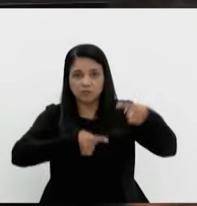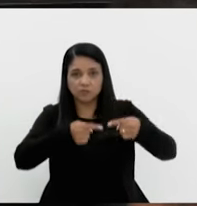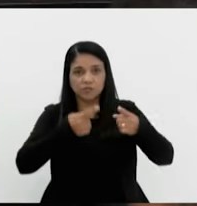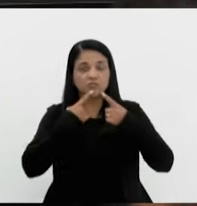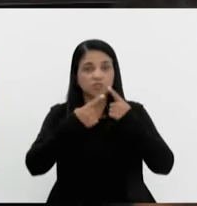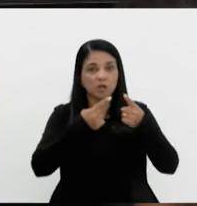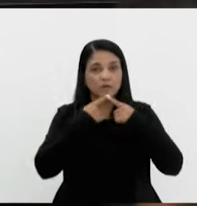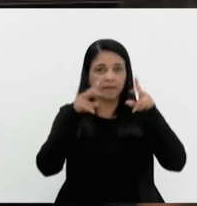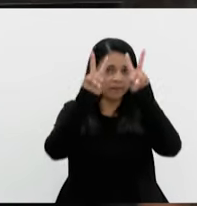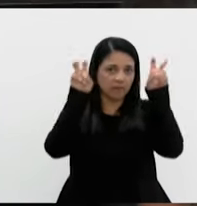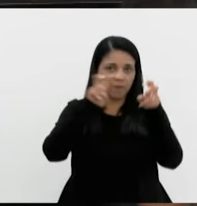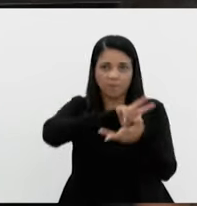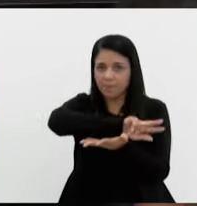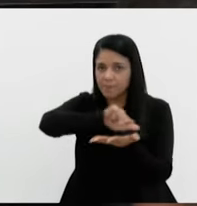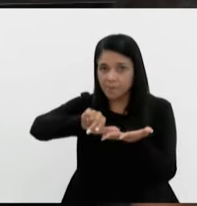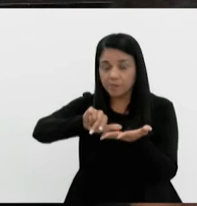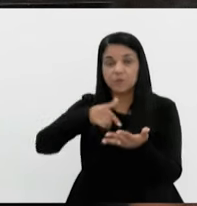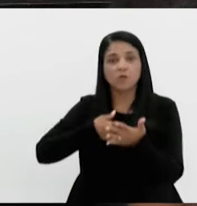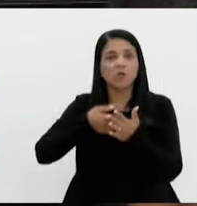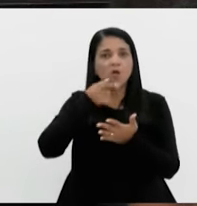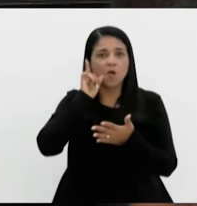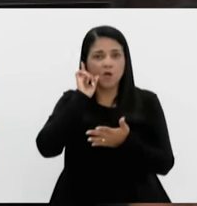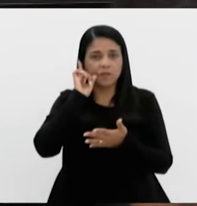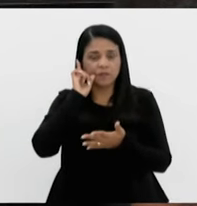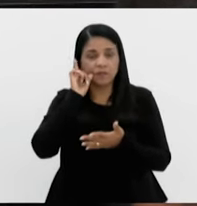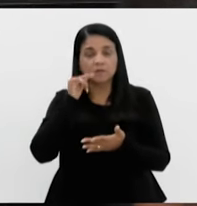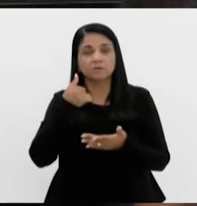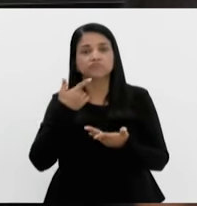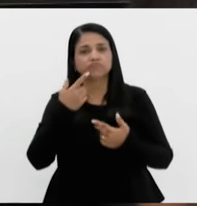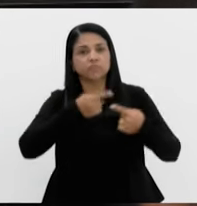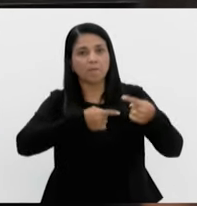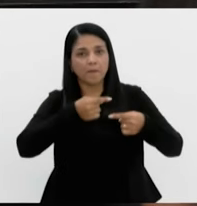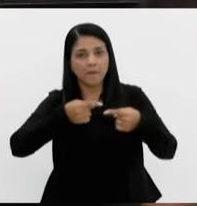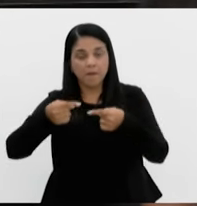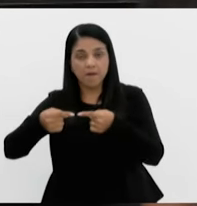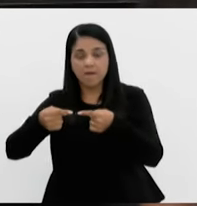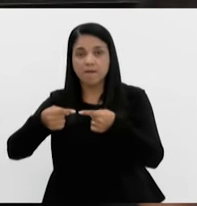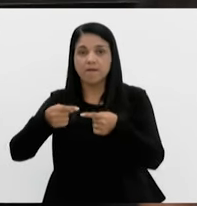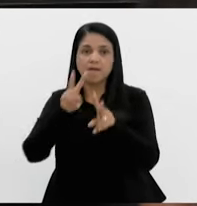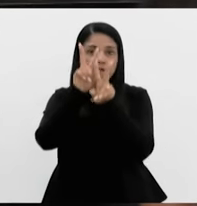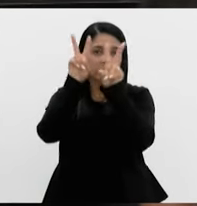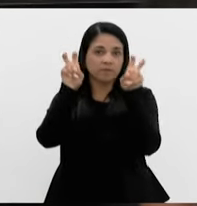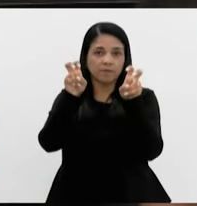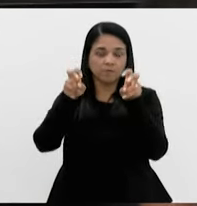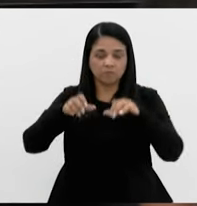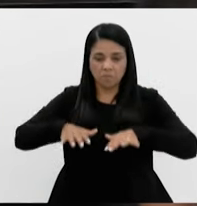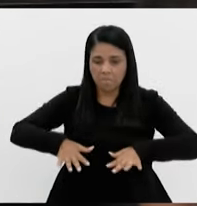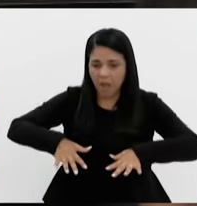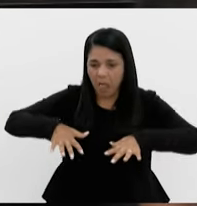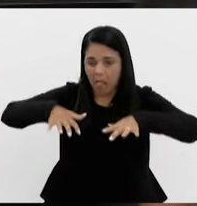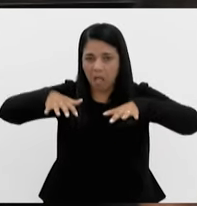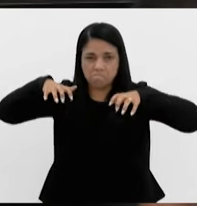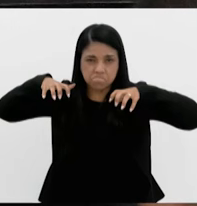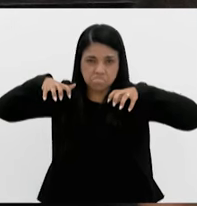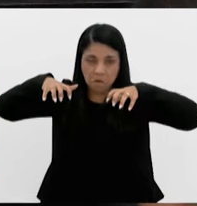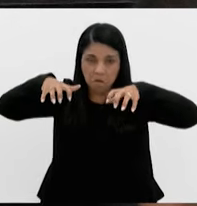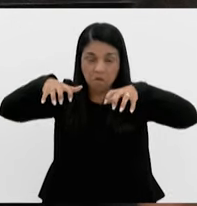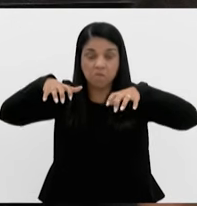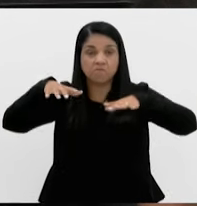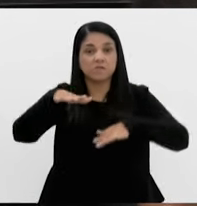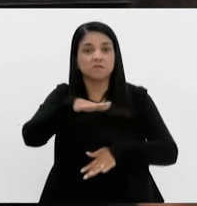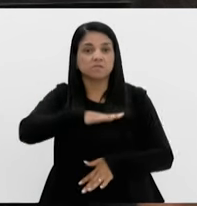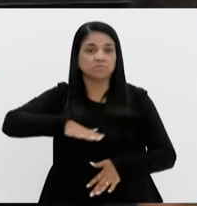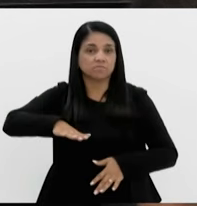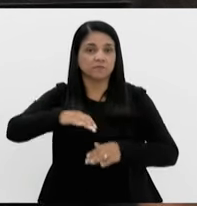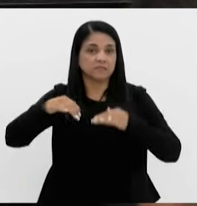temas no dia de ontem nós falamos da questão dos alargamentos enchentes na cidade de São